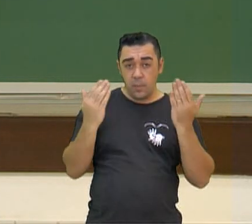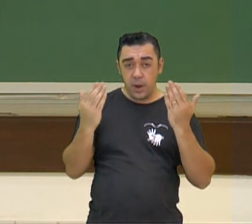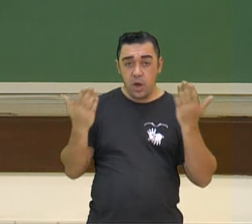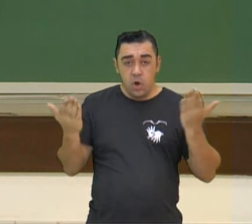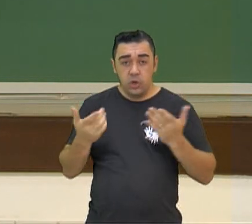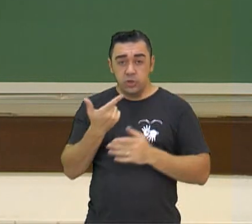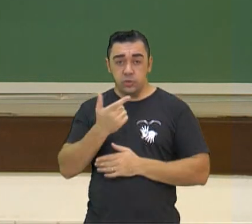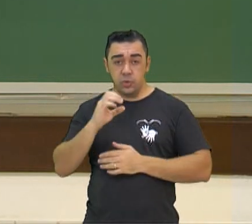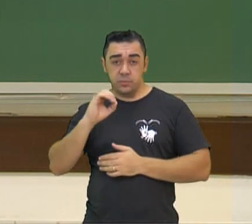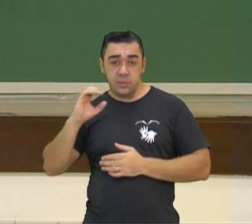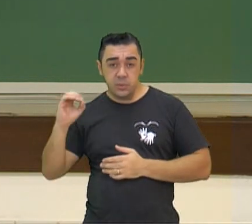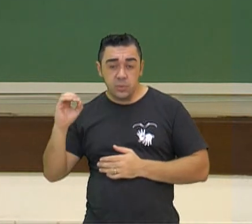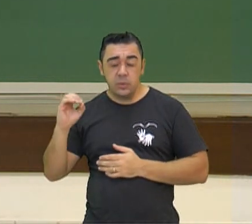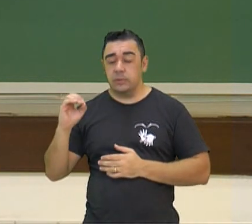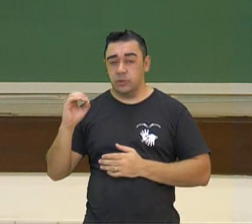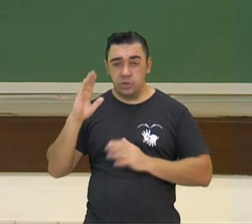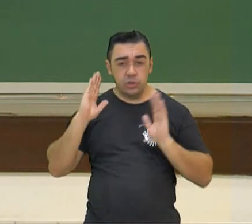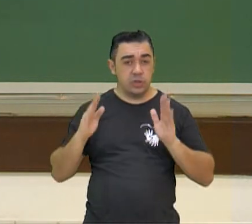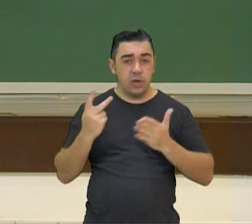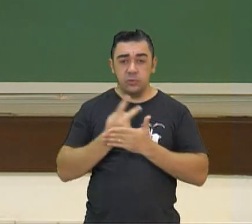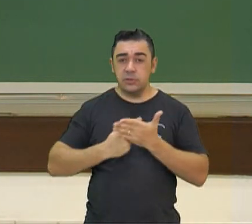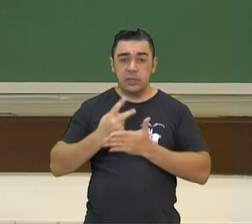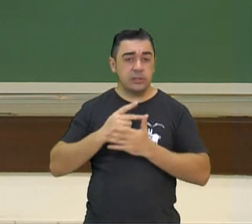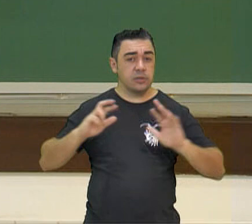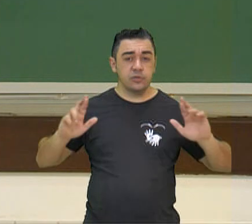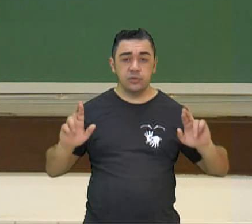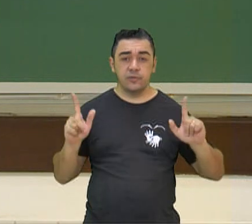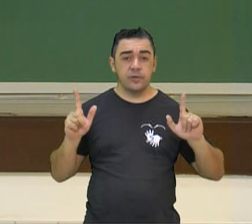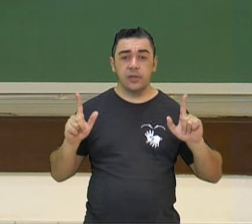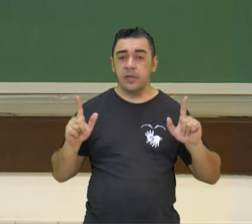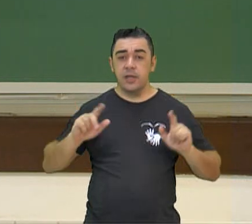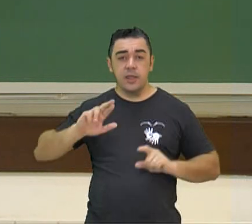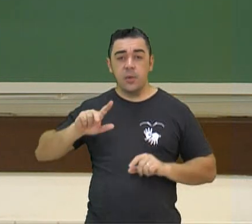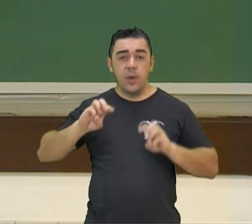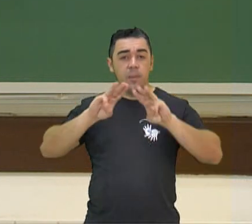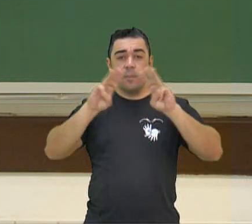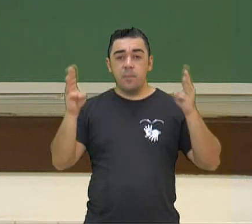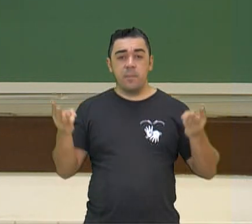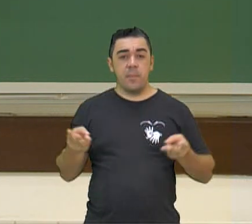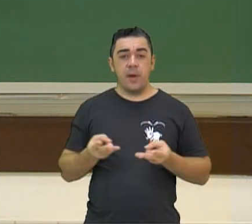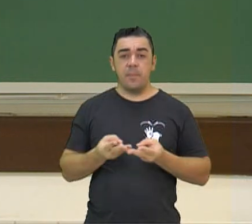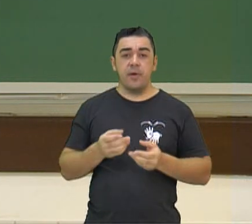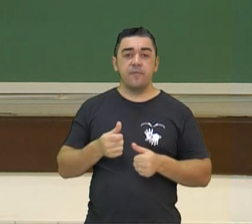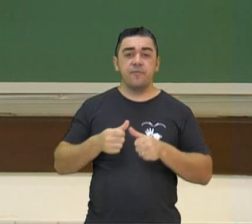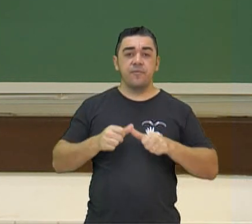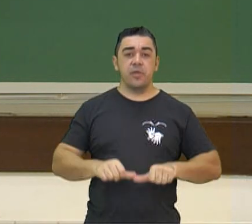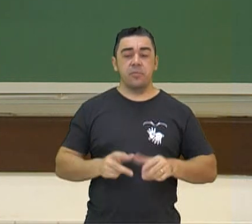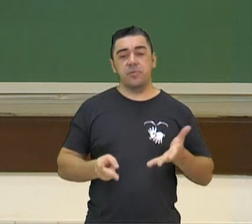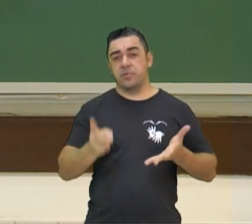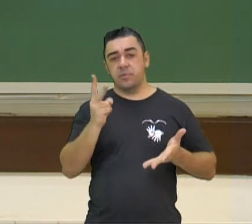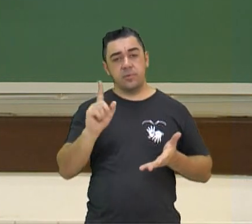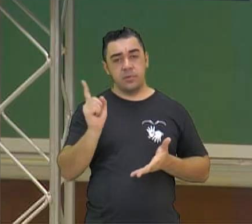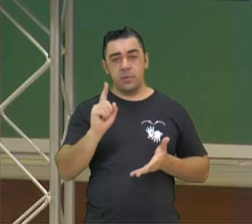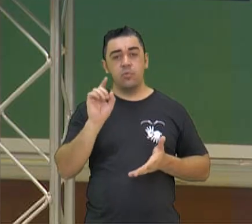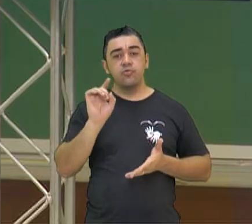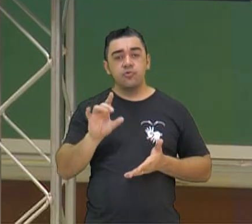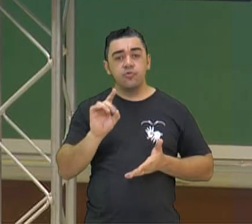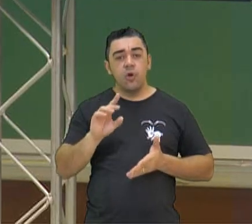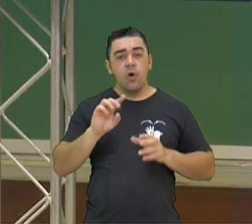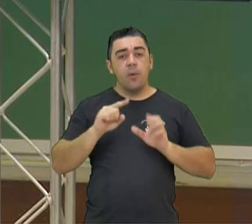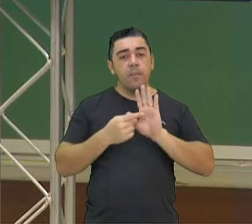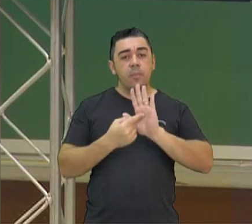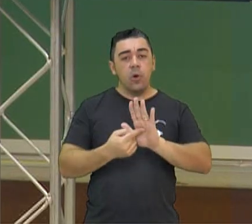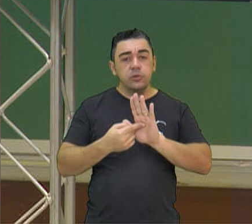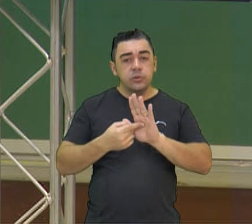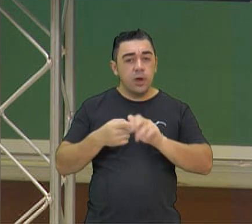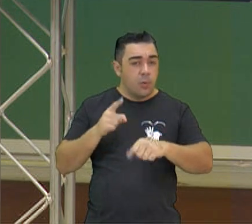se modificou, o desenho é completamente outro. Os mapas não são fixos, eles representam apenas um